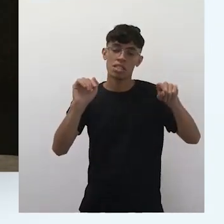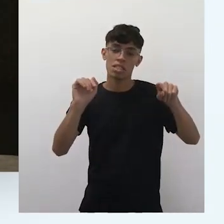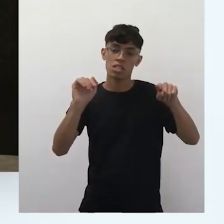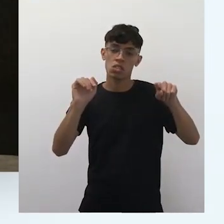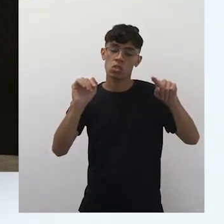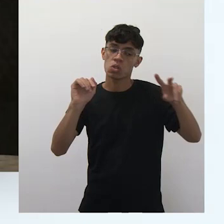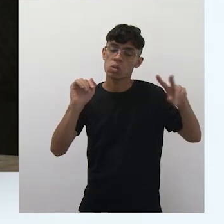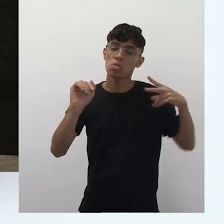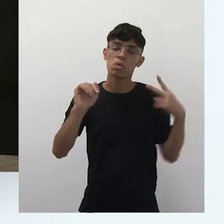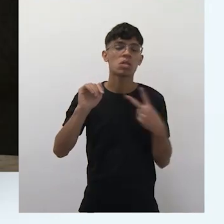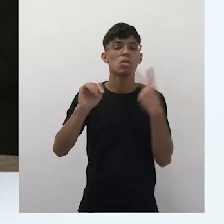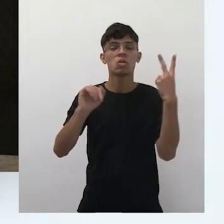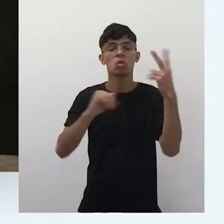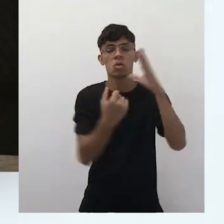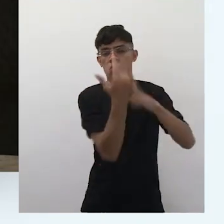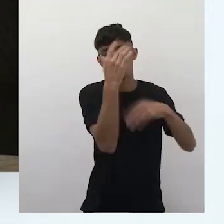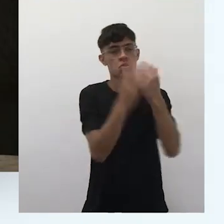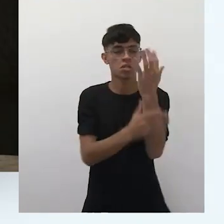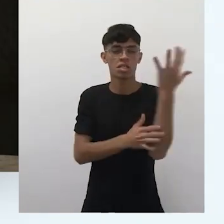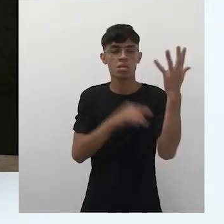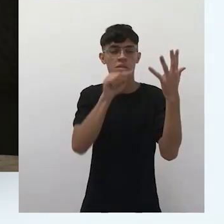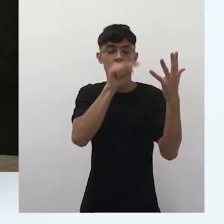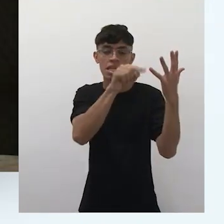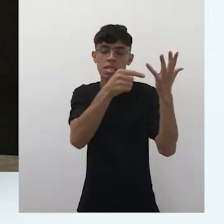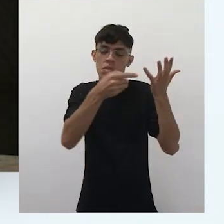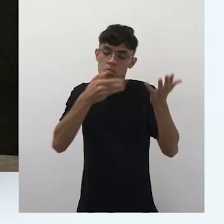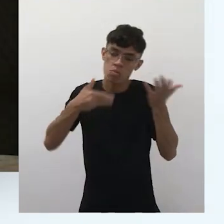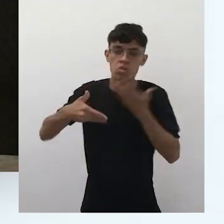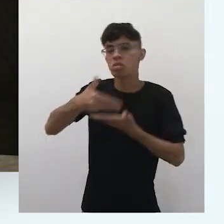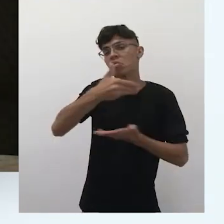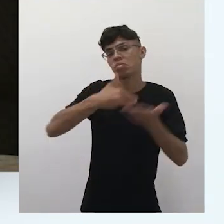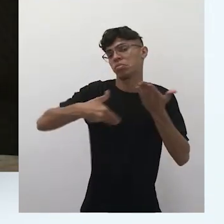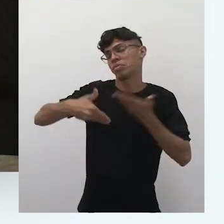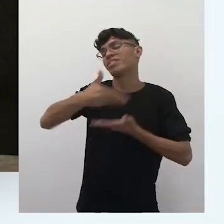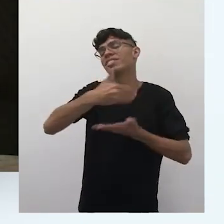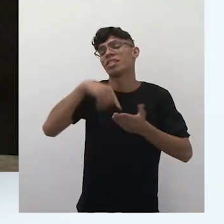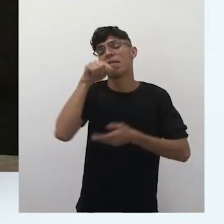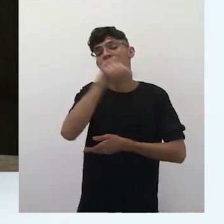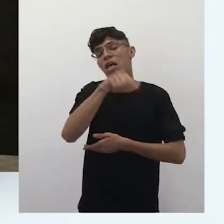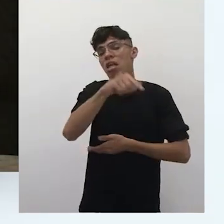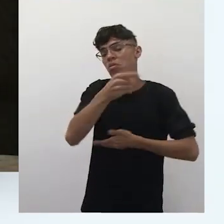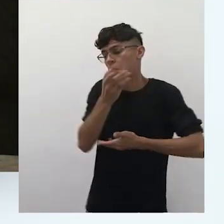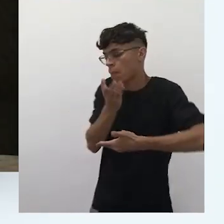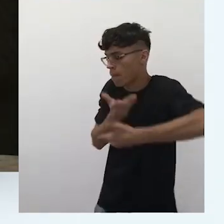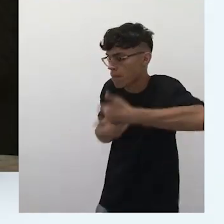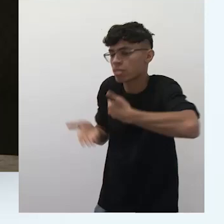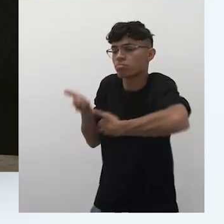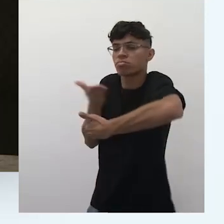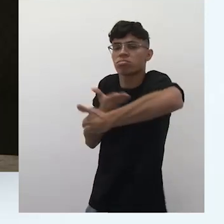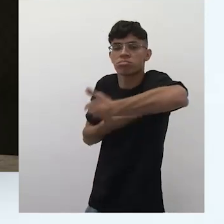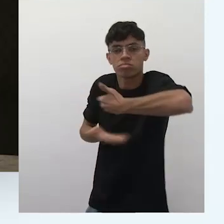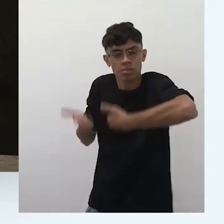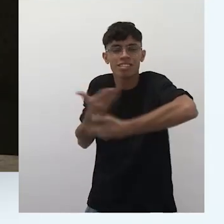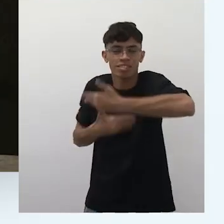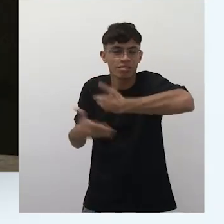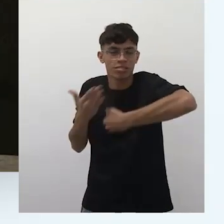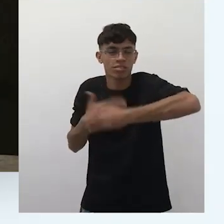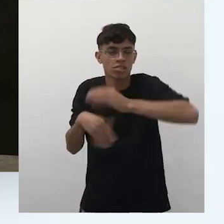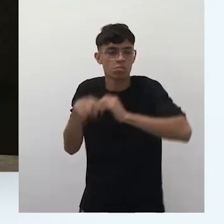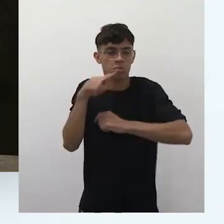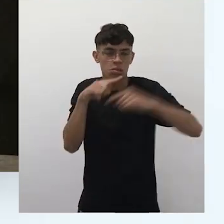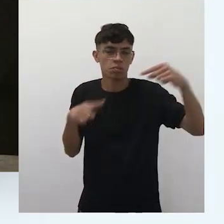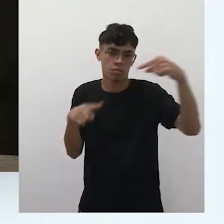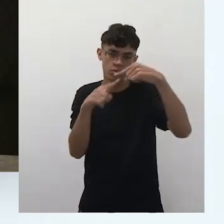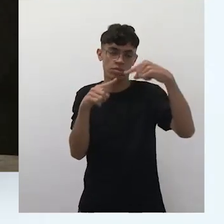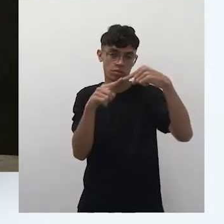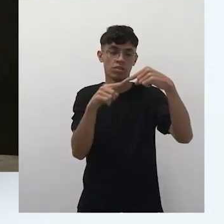serve esse ser humano, ou seja, serve a uma espécie só, não é? Então, ela é coerente com aquela concepção de Layardes,